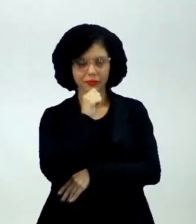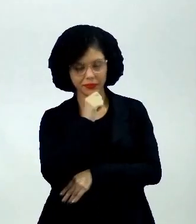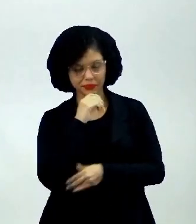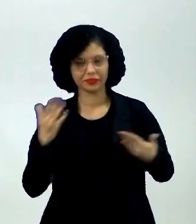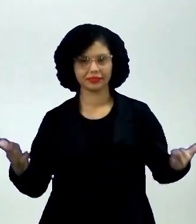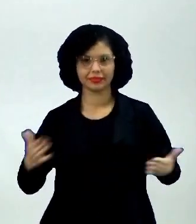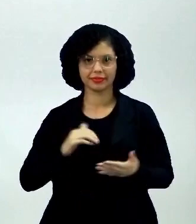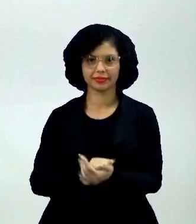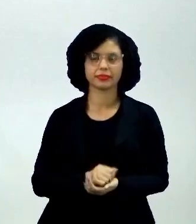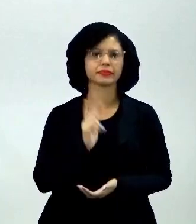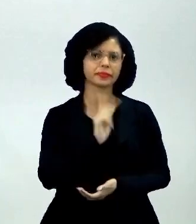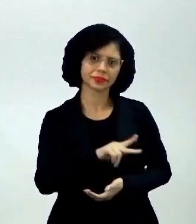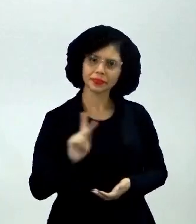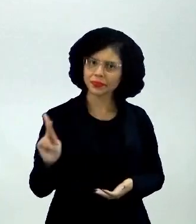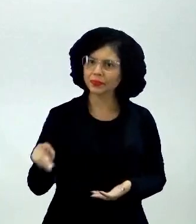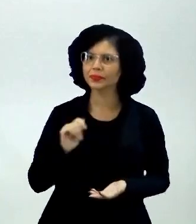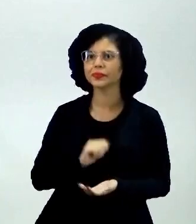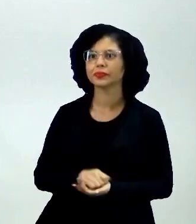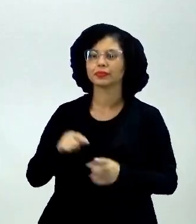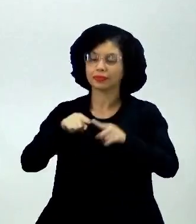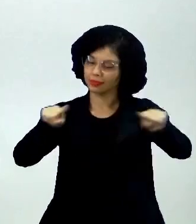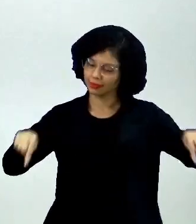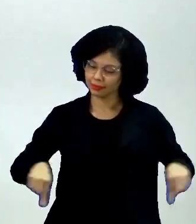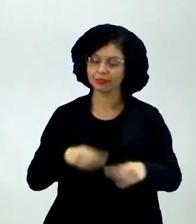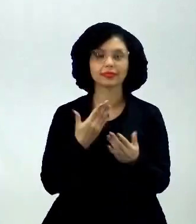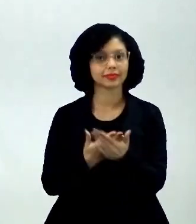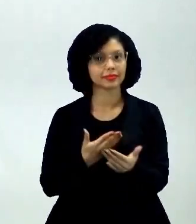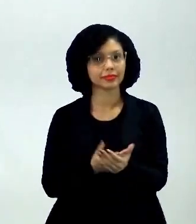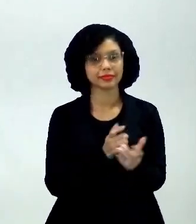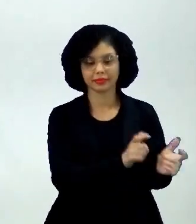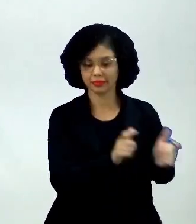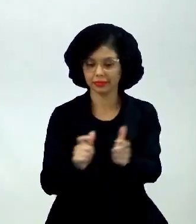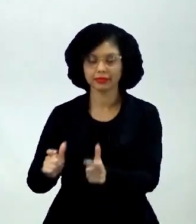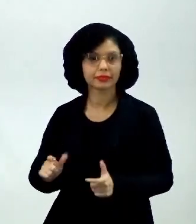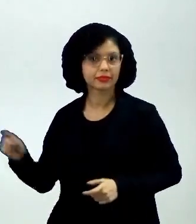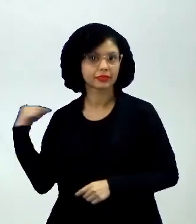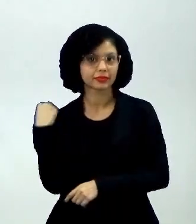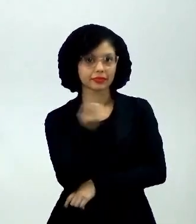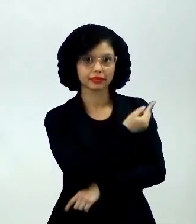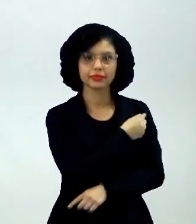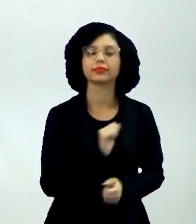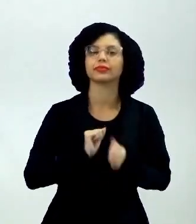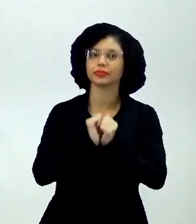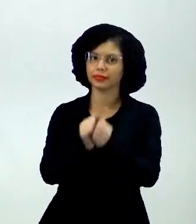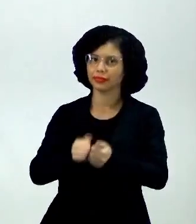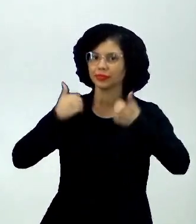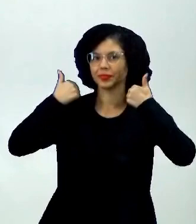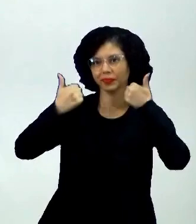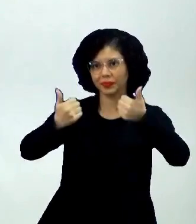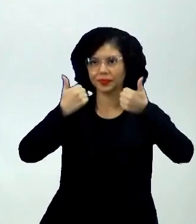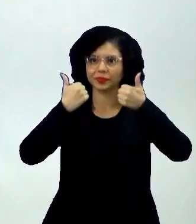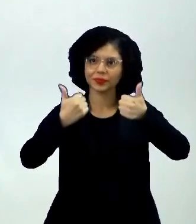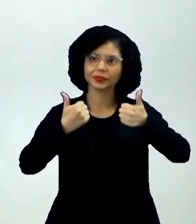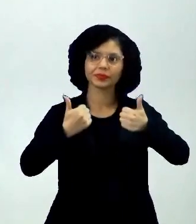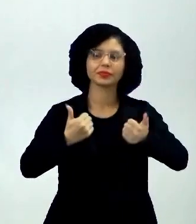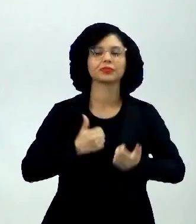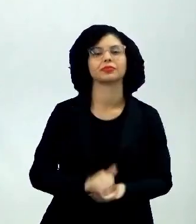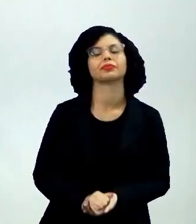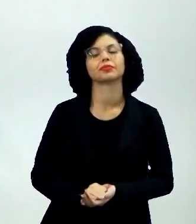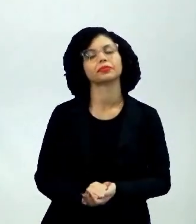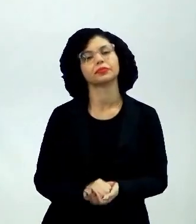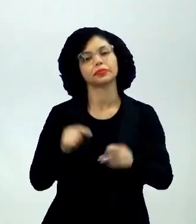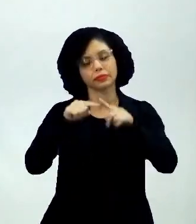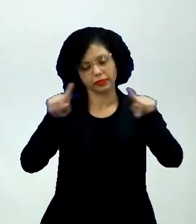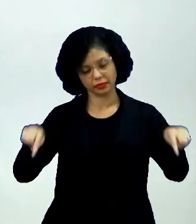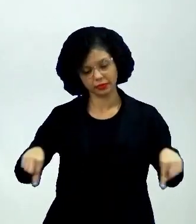também. Ah, professora, tem a sala de aula, o espaço onde a gente fica lá na sala de aula. Isso também é